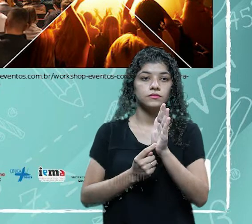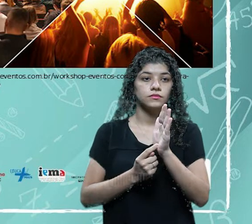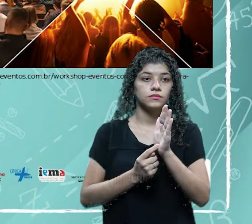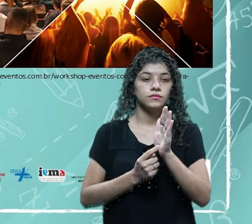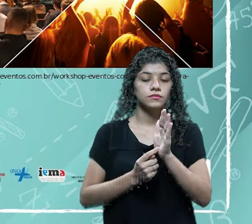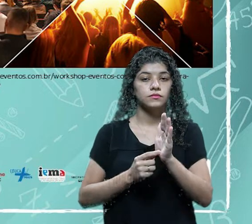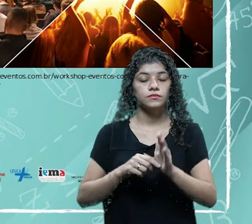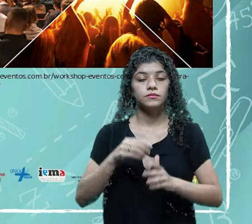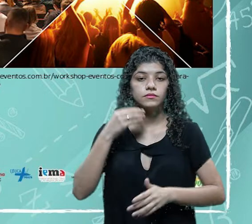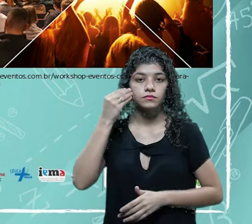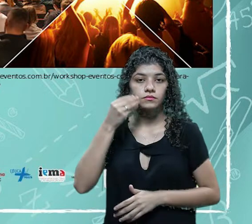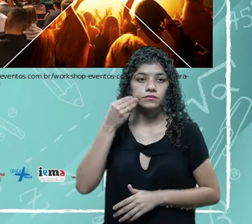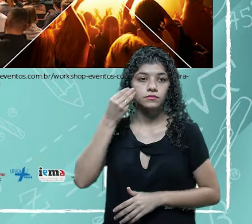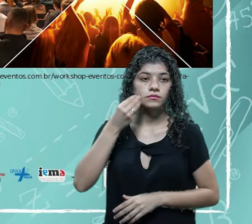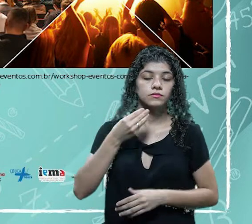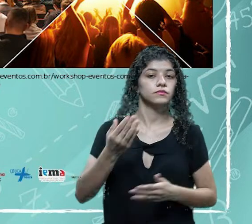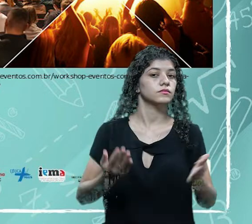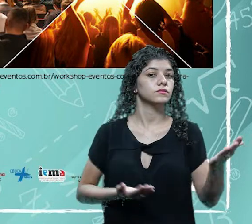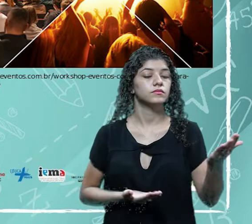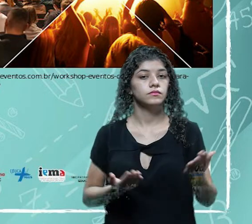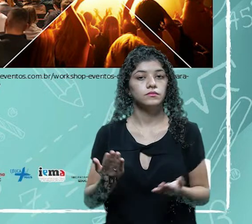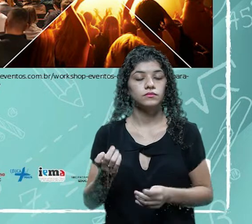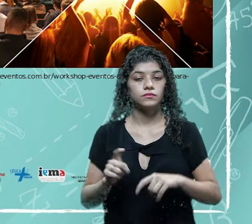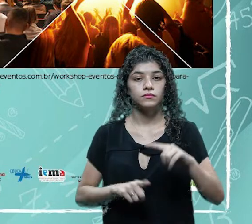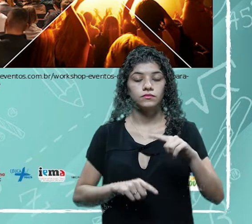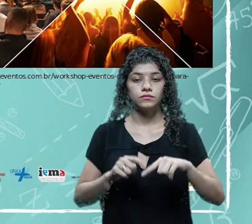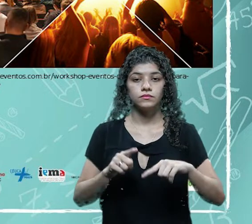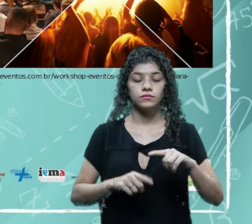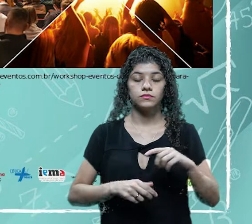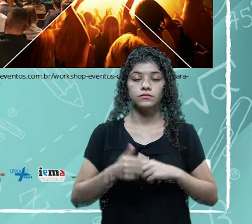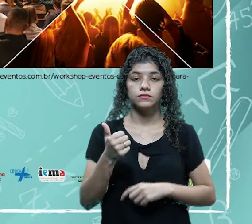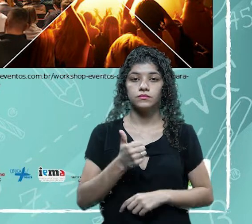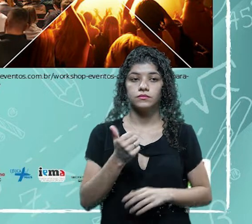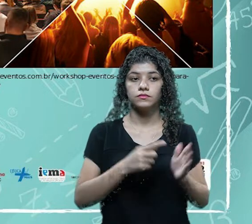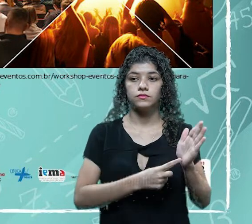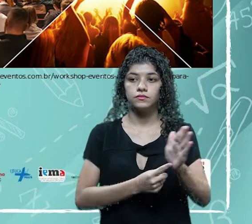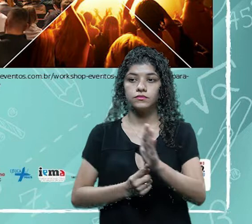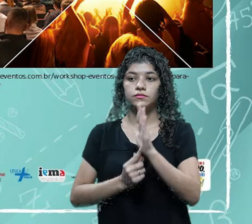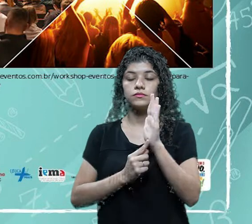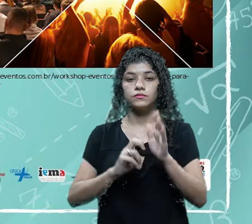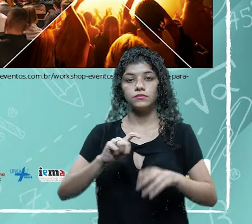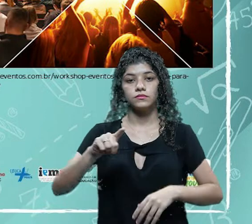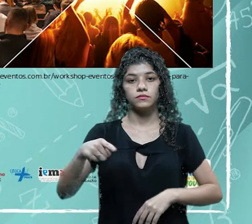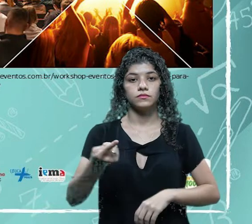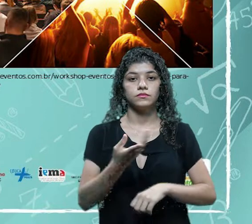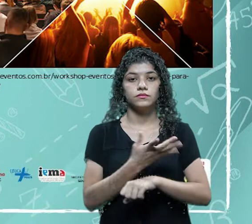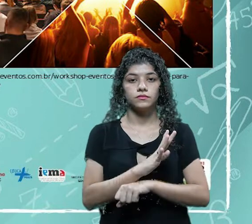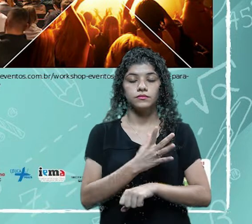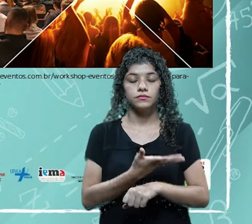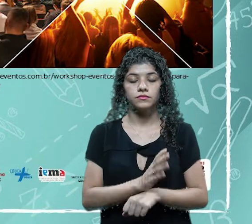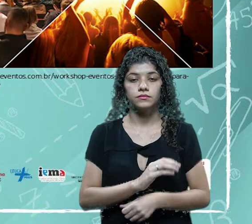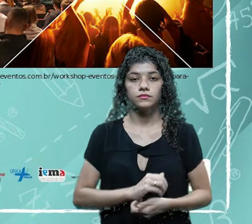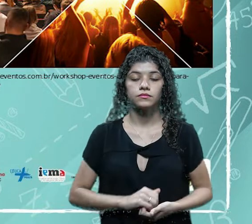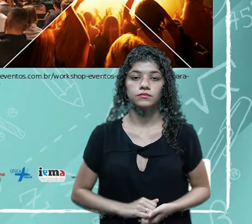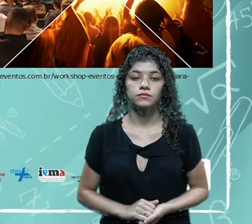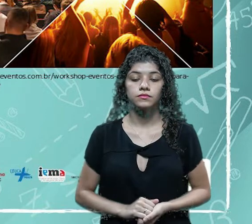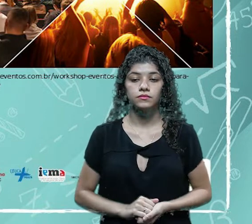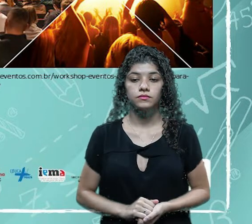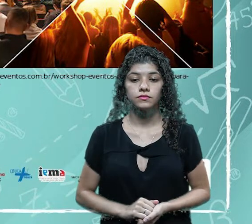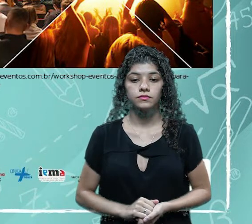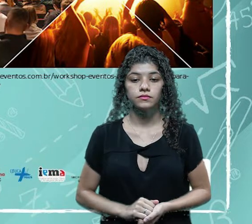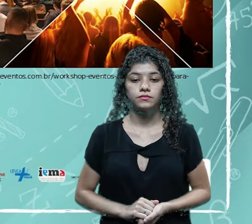teste o produto ou serviço Então primeiramente é uma aula expositiva e logo depois a prática o que